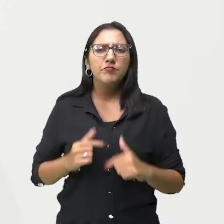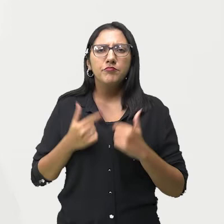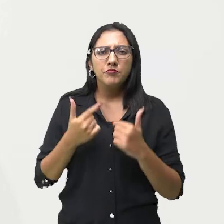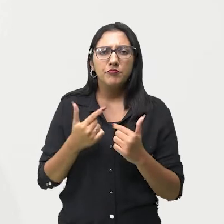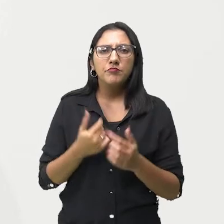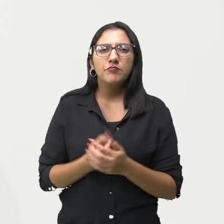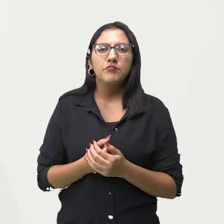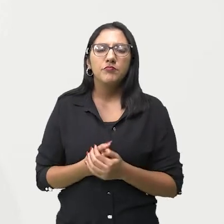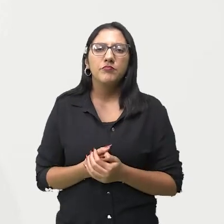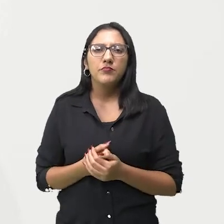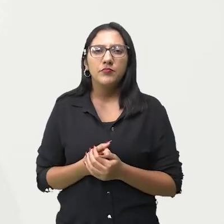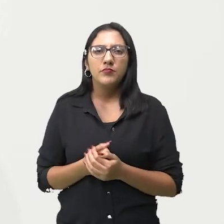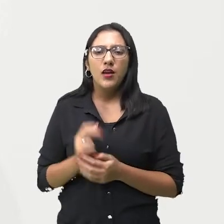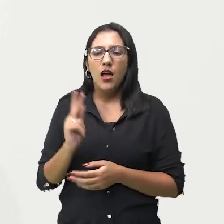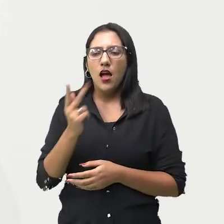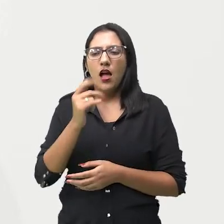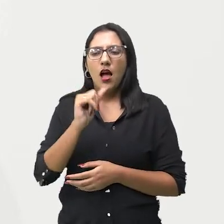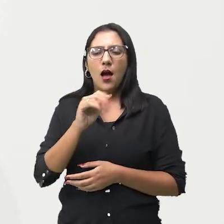ações